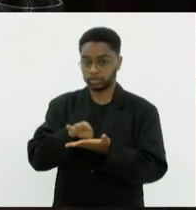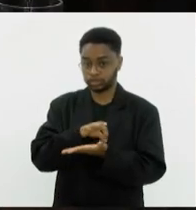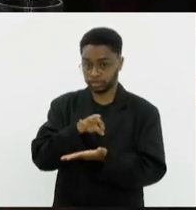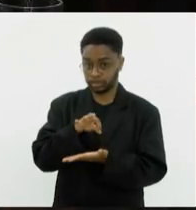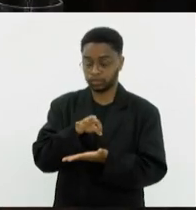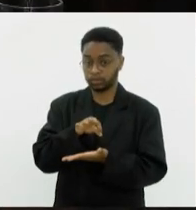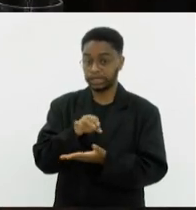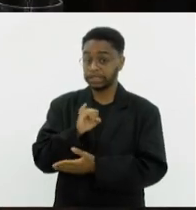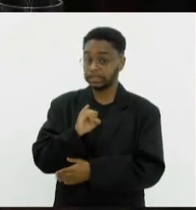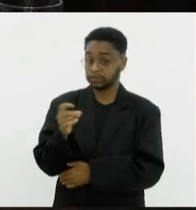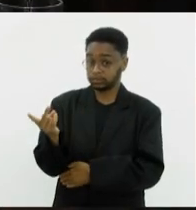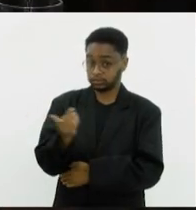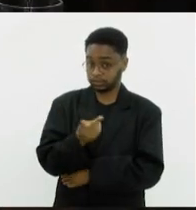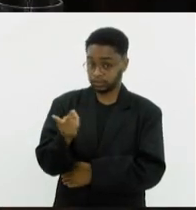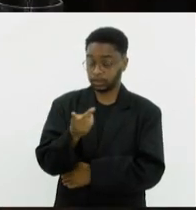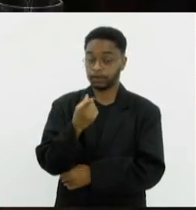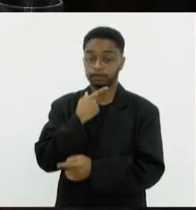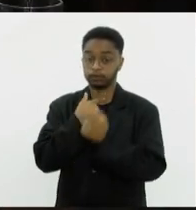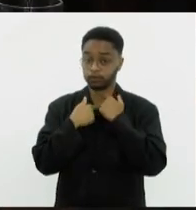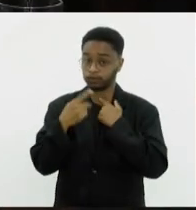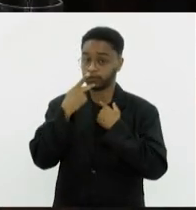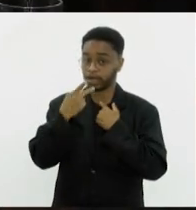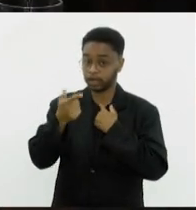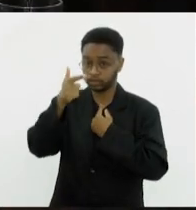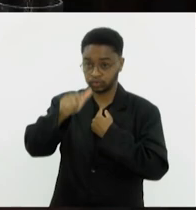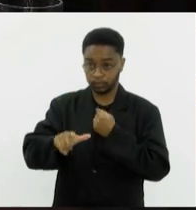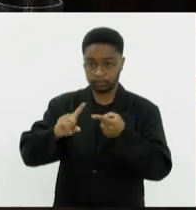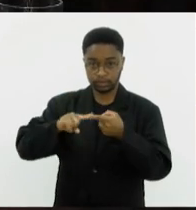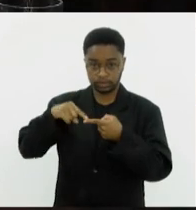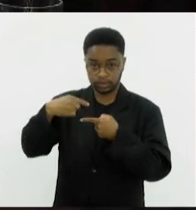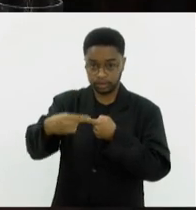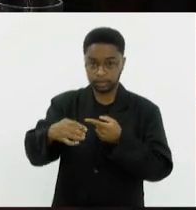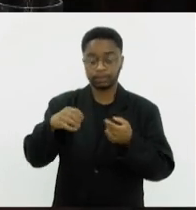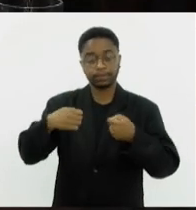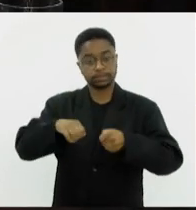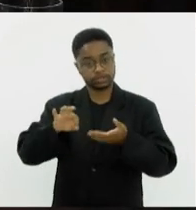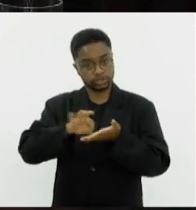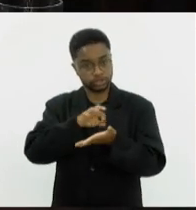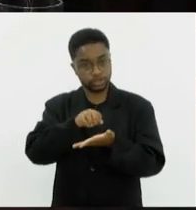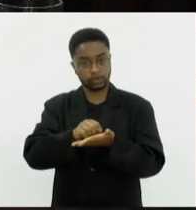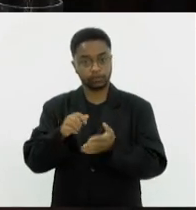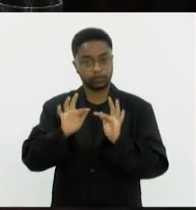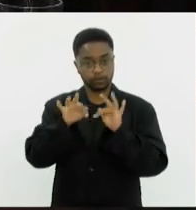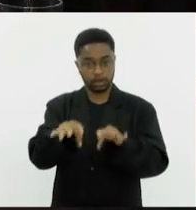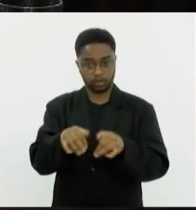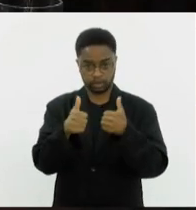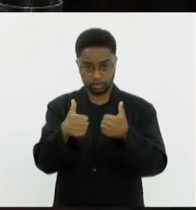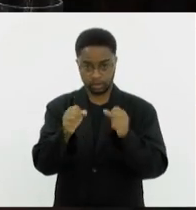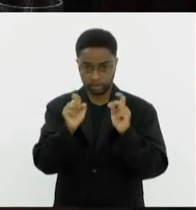Se os senhores desejarem fazer uma fala, se inscrevam no expediente final.